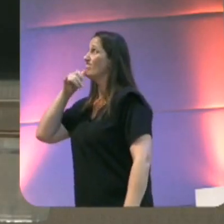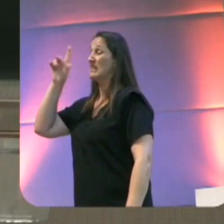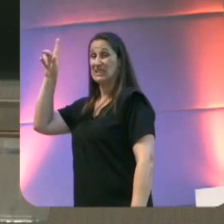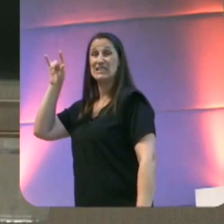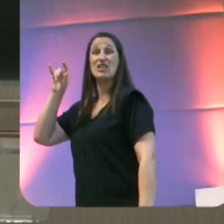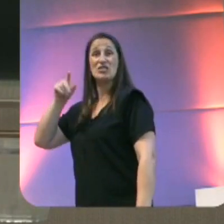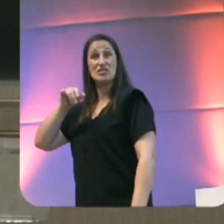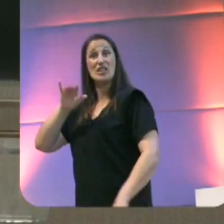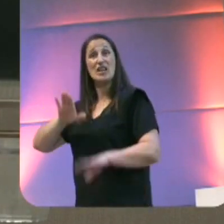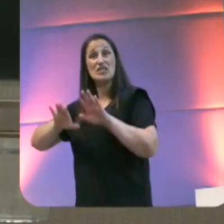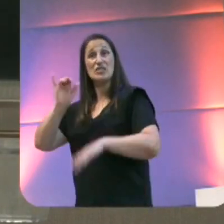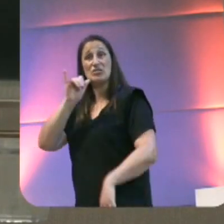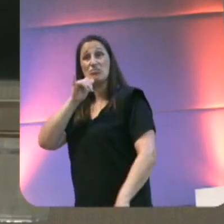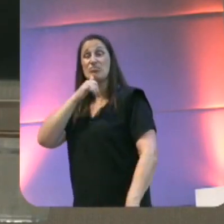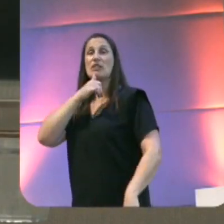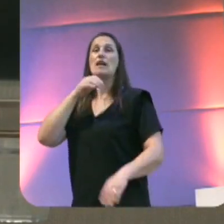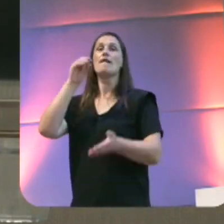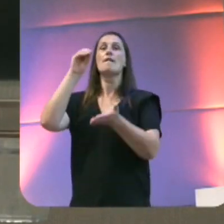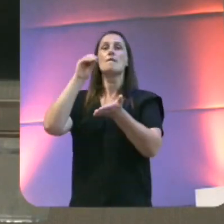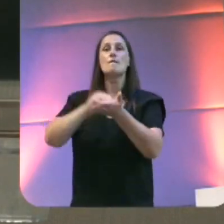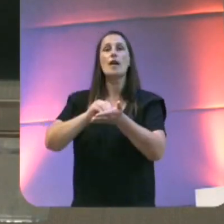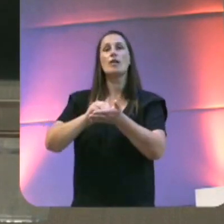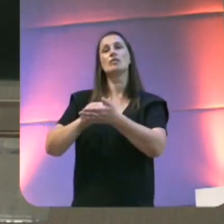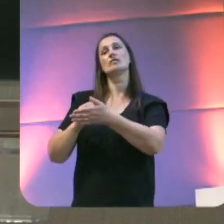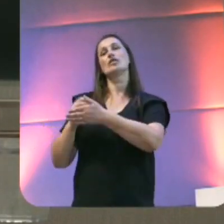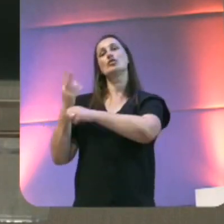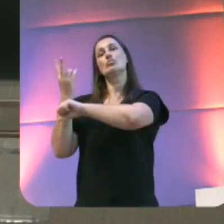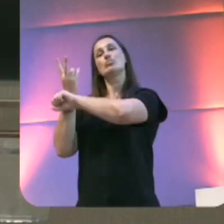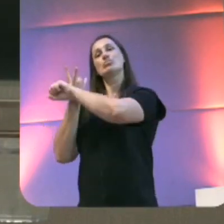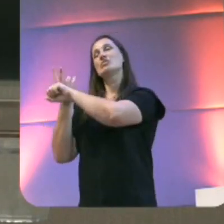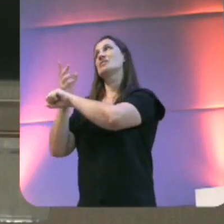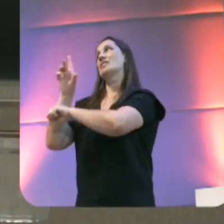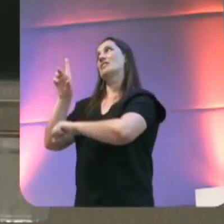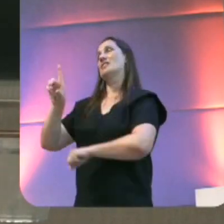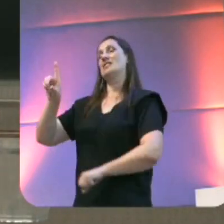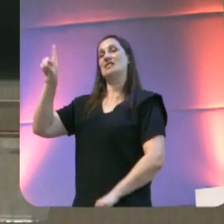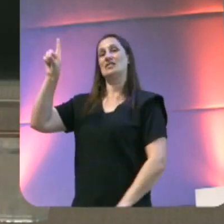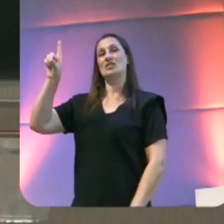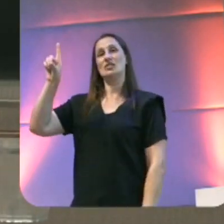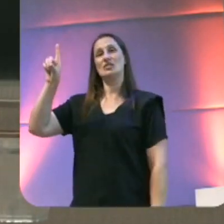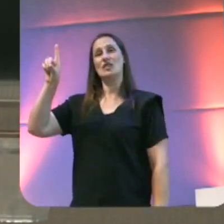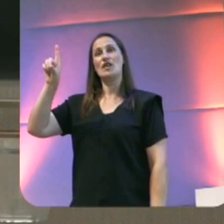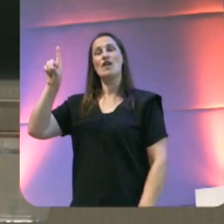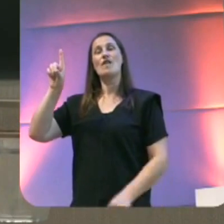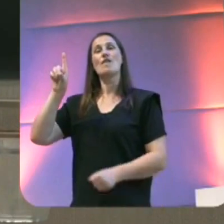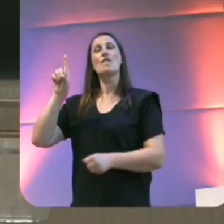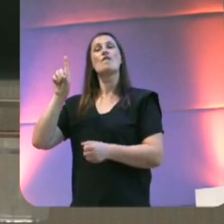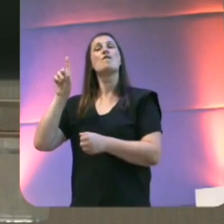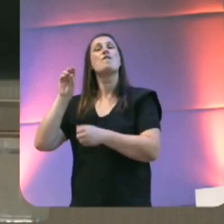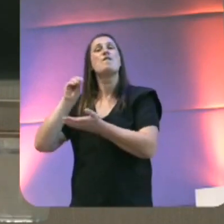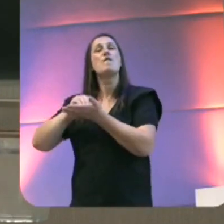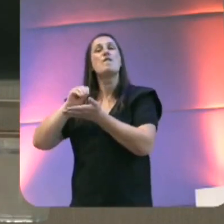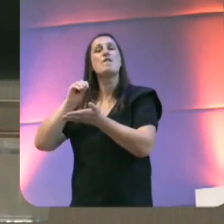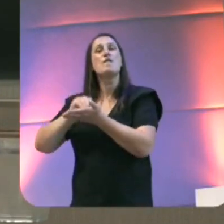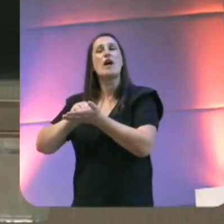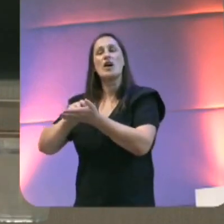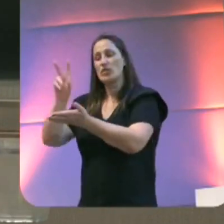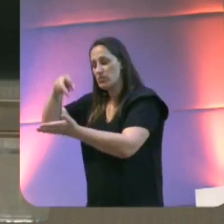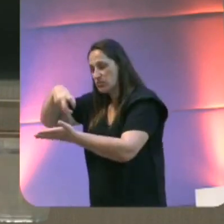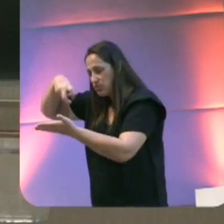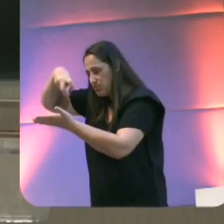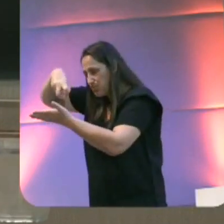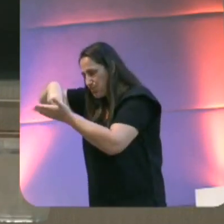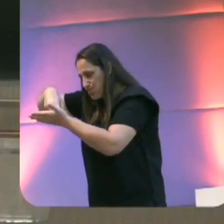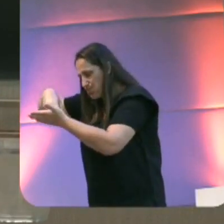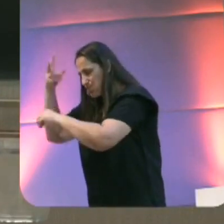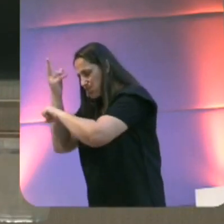Algumas vezes eu diria falta de busca, é falta de fome, é falta de dobrar o joelho, é falta